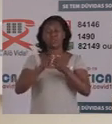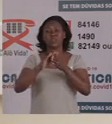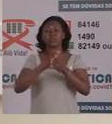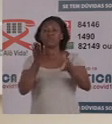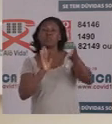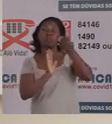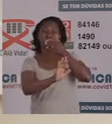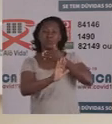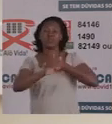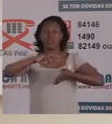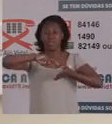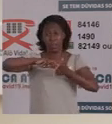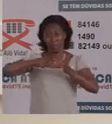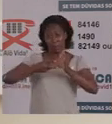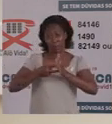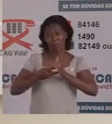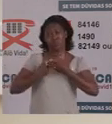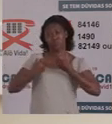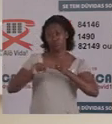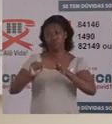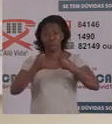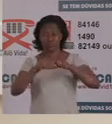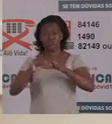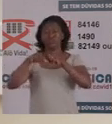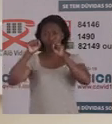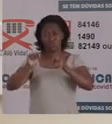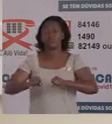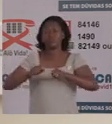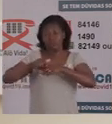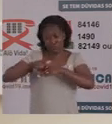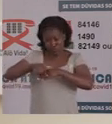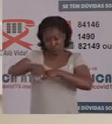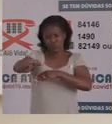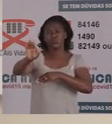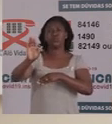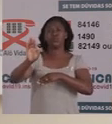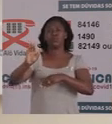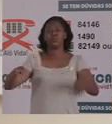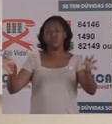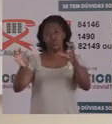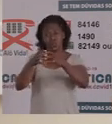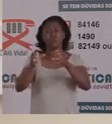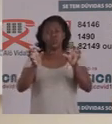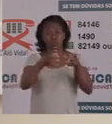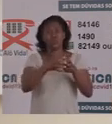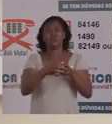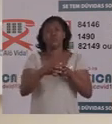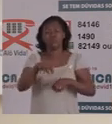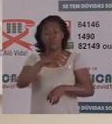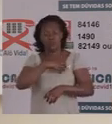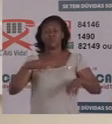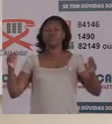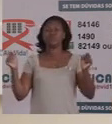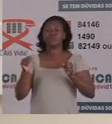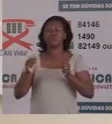plano de ações corretivas, seja continuamente implementado. As equipes do Ministério da Saúde vão permanecer a trabalhar